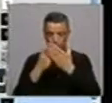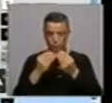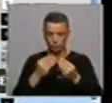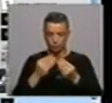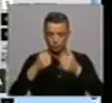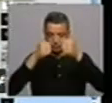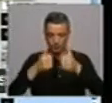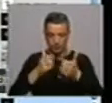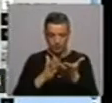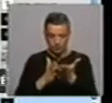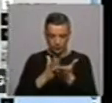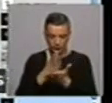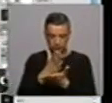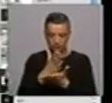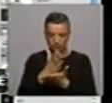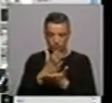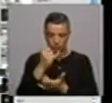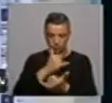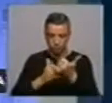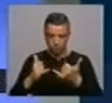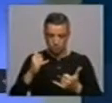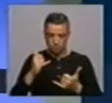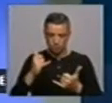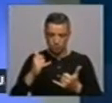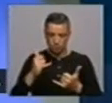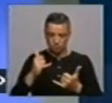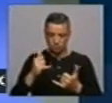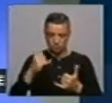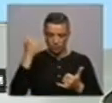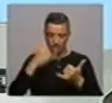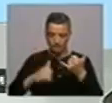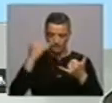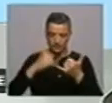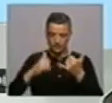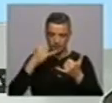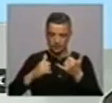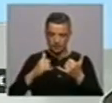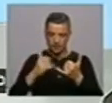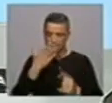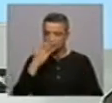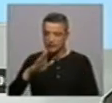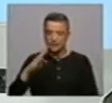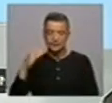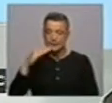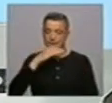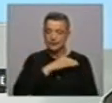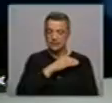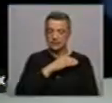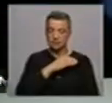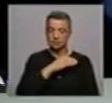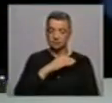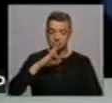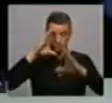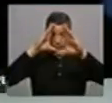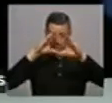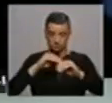E avançamos para... é um perigo a frente fria ou não? É uma frente fria. Olha, não sei como é que está no resto do